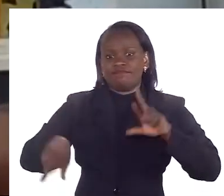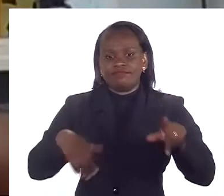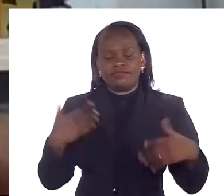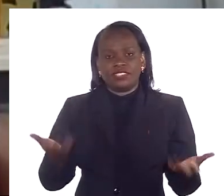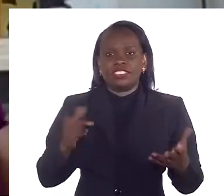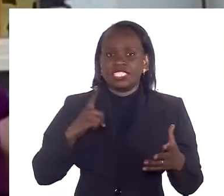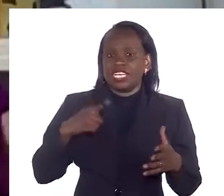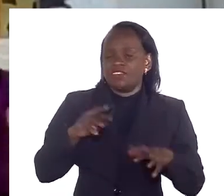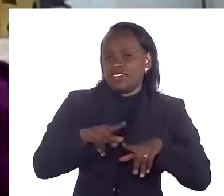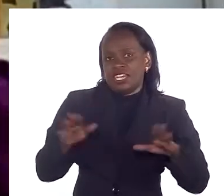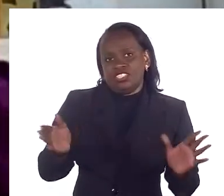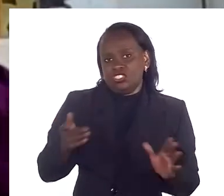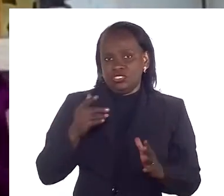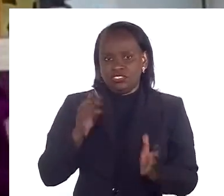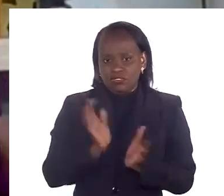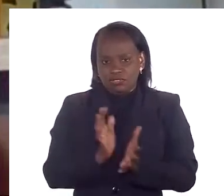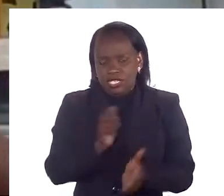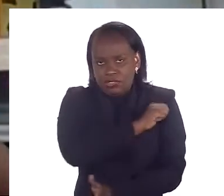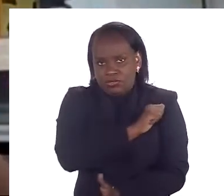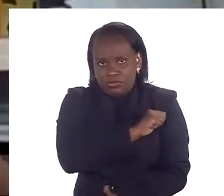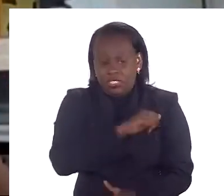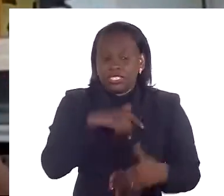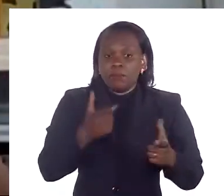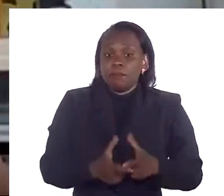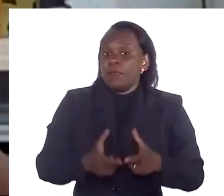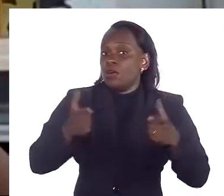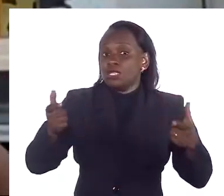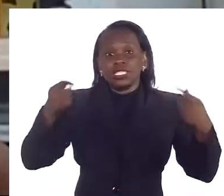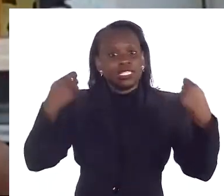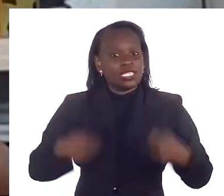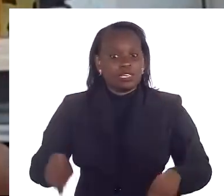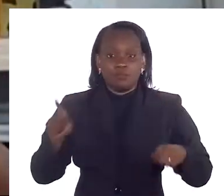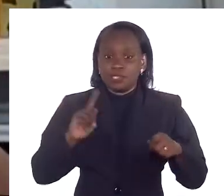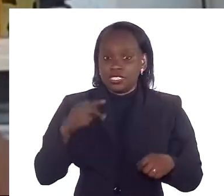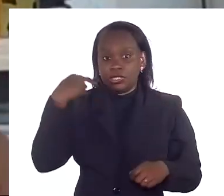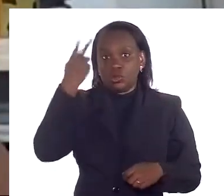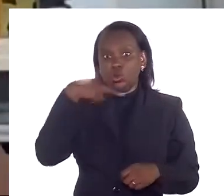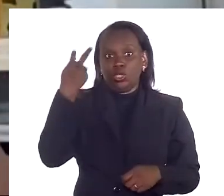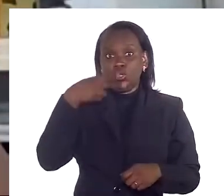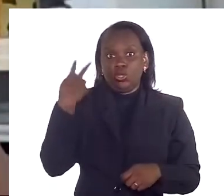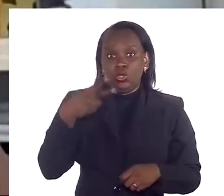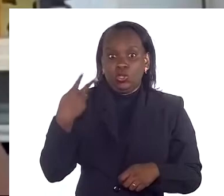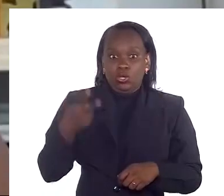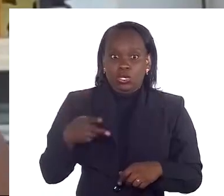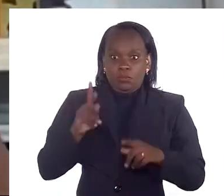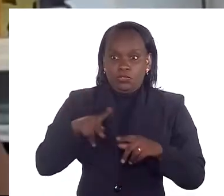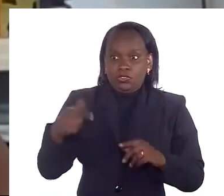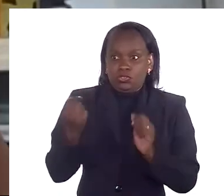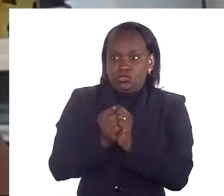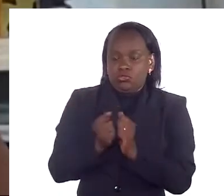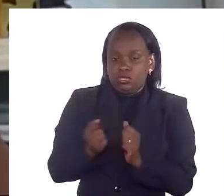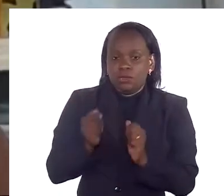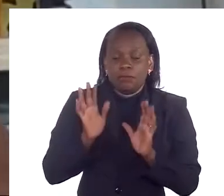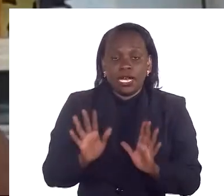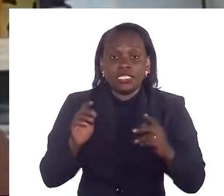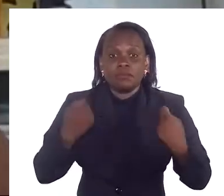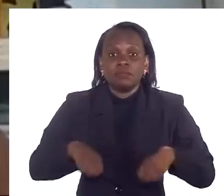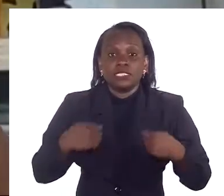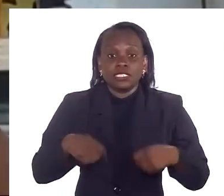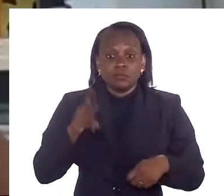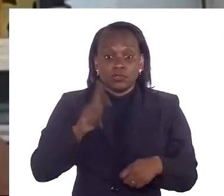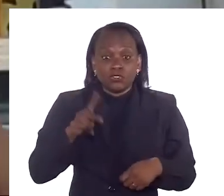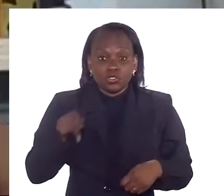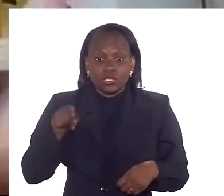heterogêneos, né? Então tem vários tipos de aluno. A grande maioria não precisa estar lá 2 horas naquele espaço com uma professora, mas